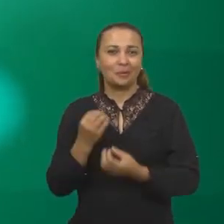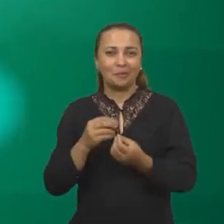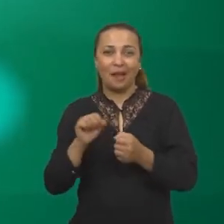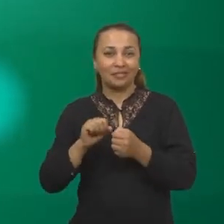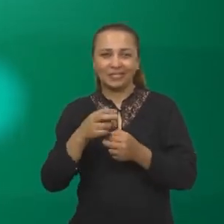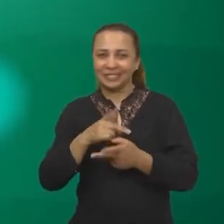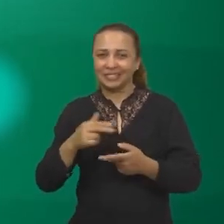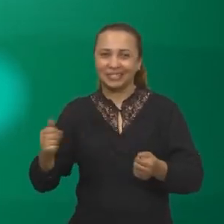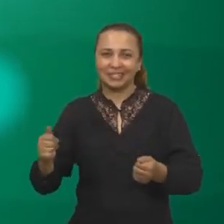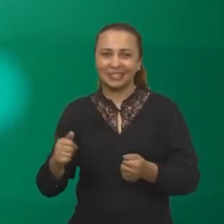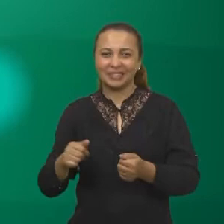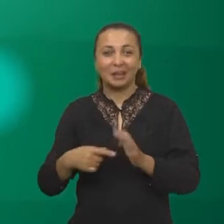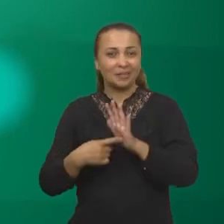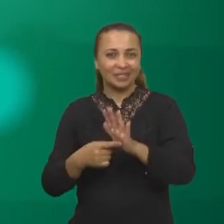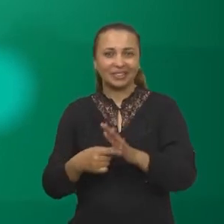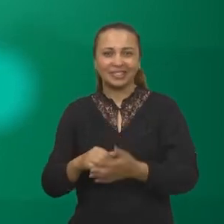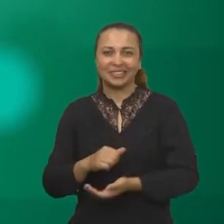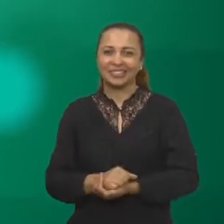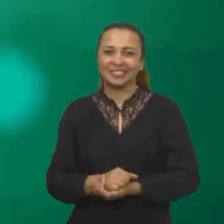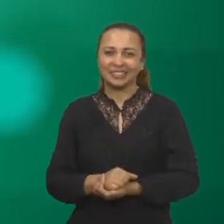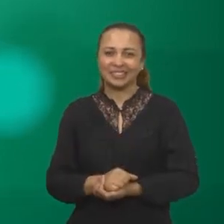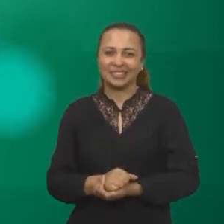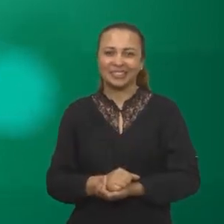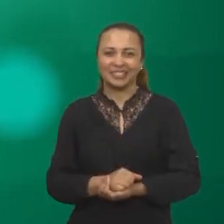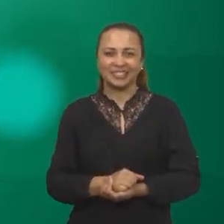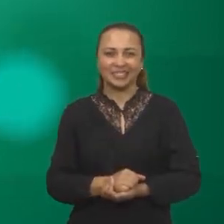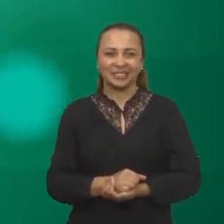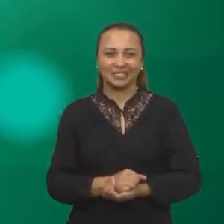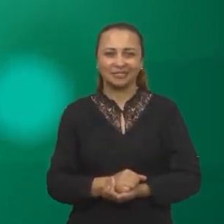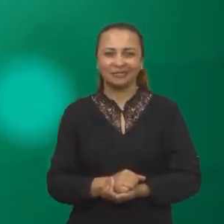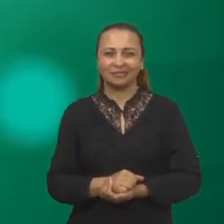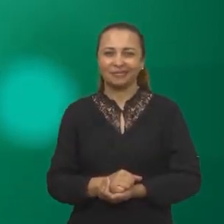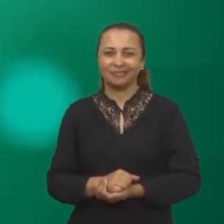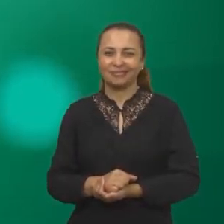Como faz para ele andar? Mostra para todo